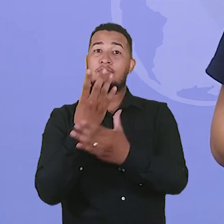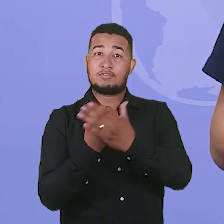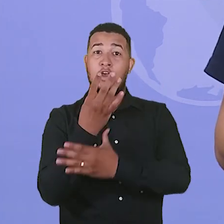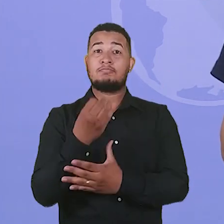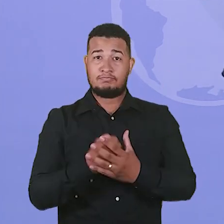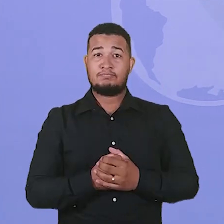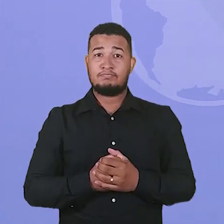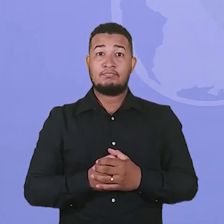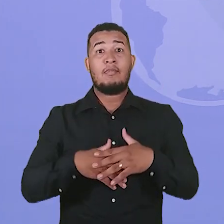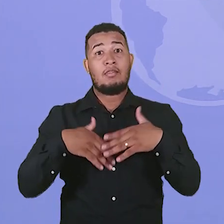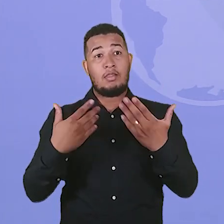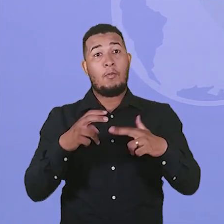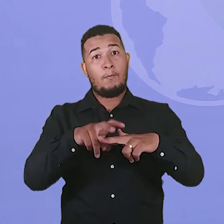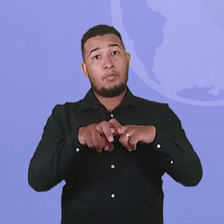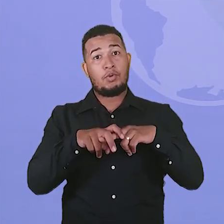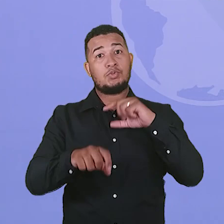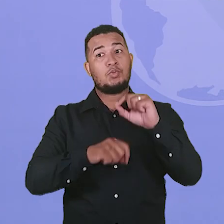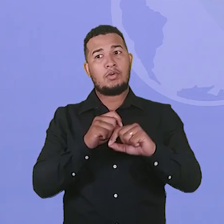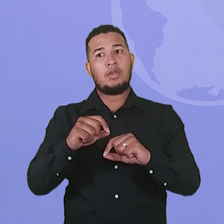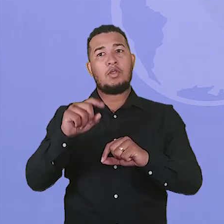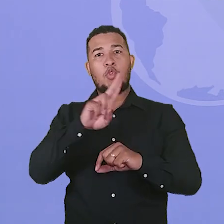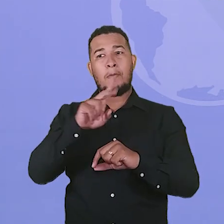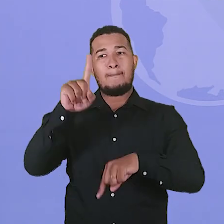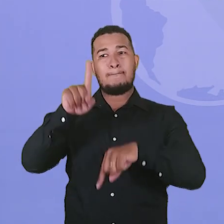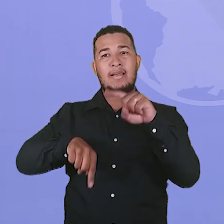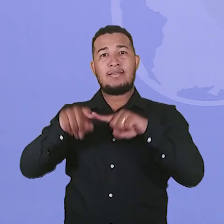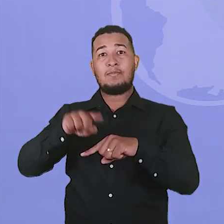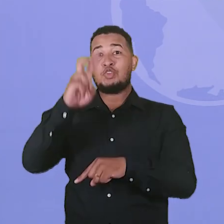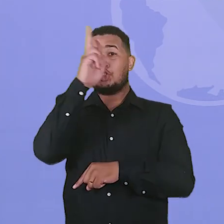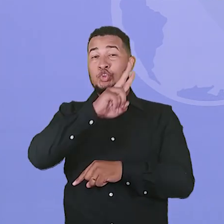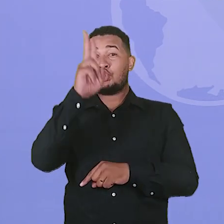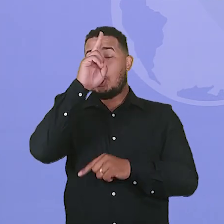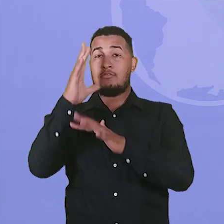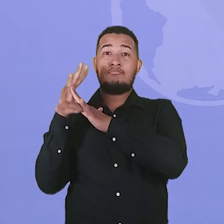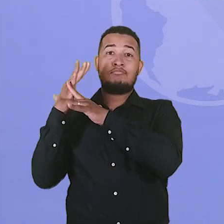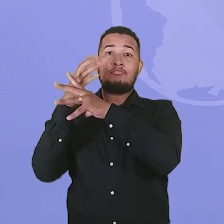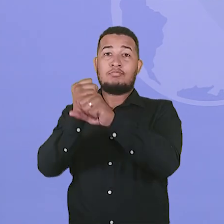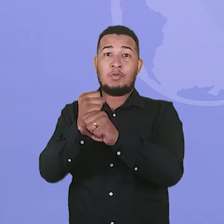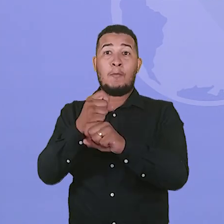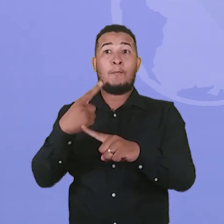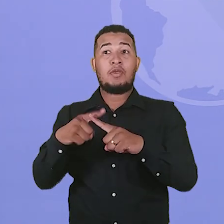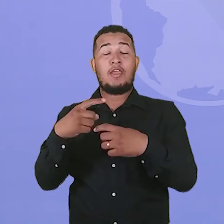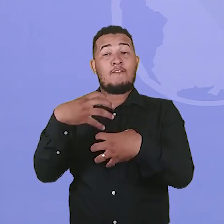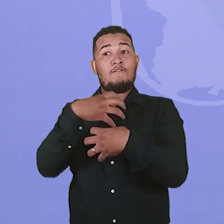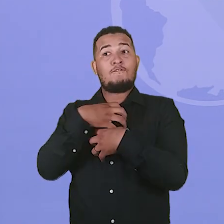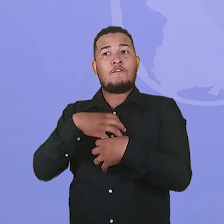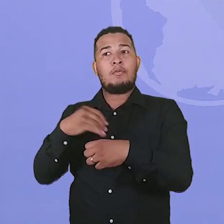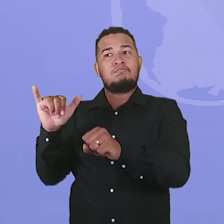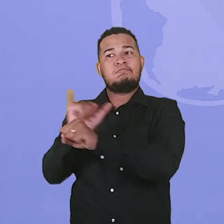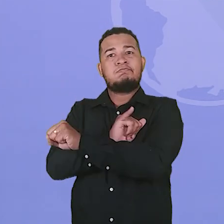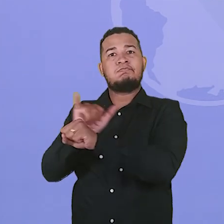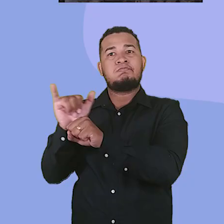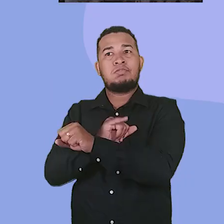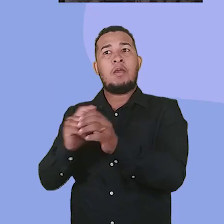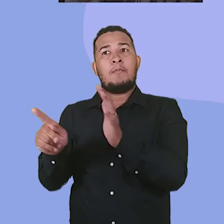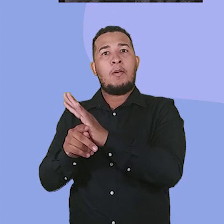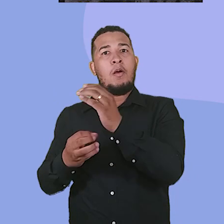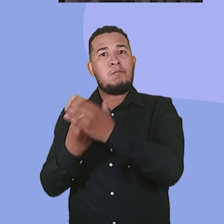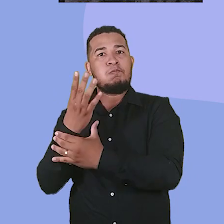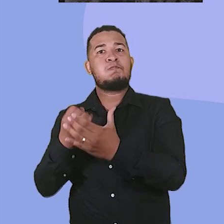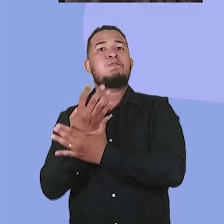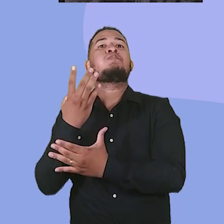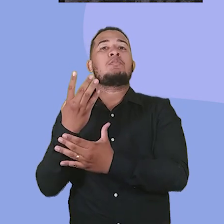produção, né? Por isso, materialismo histórico, porque ele está preocupado com as condições materiais de